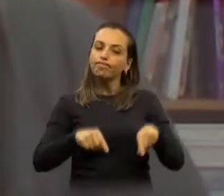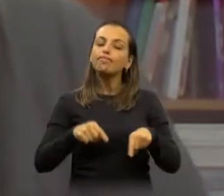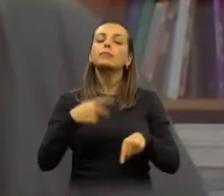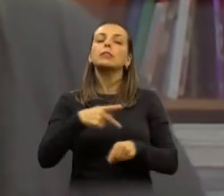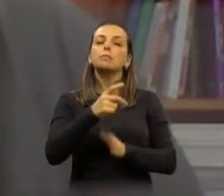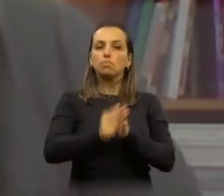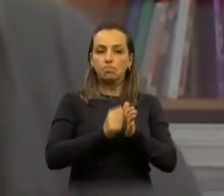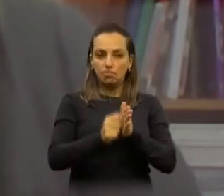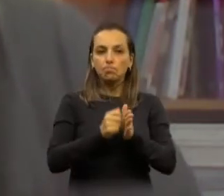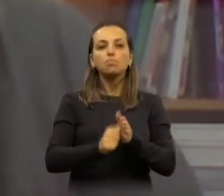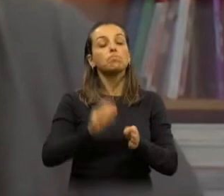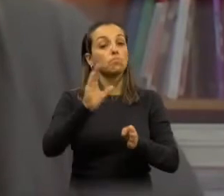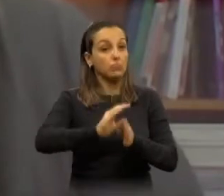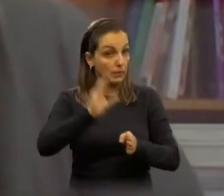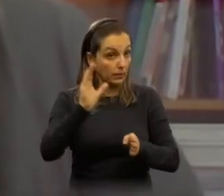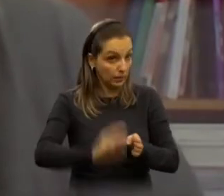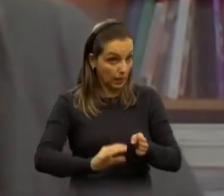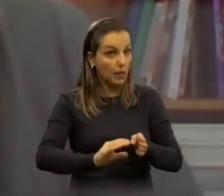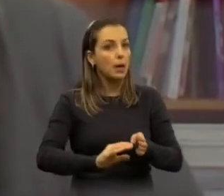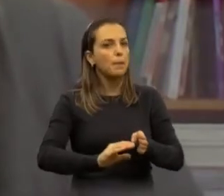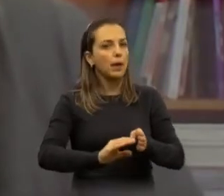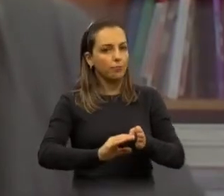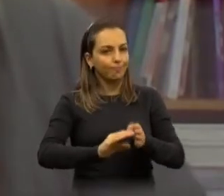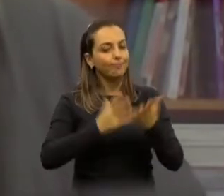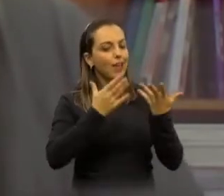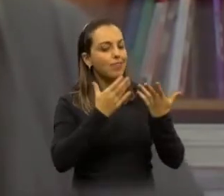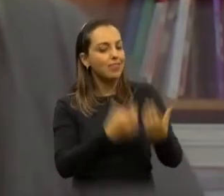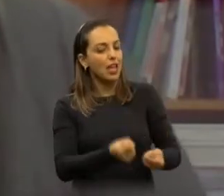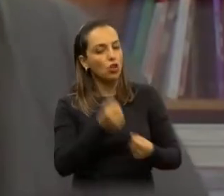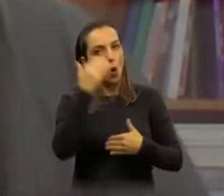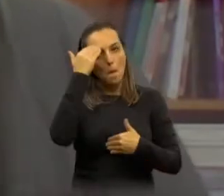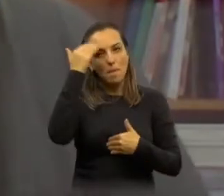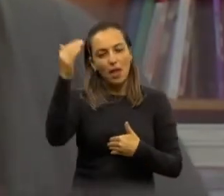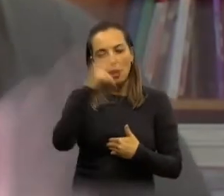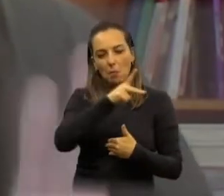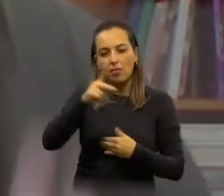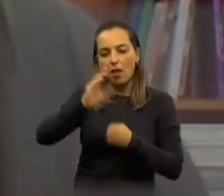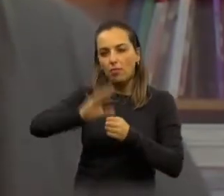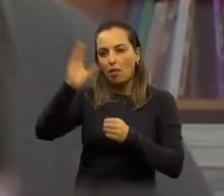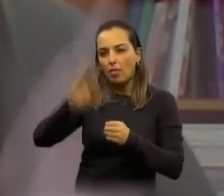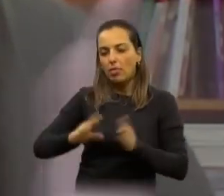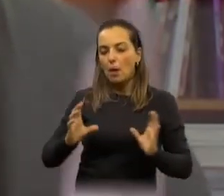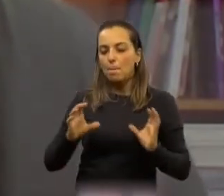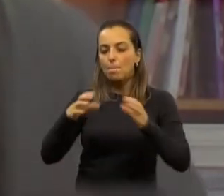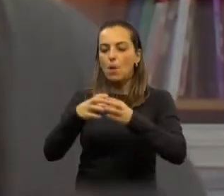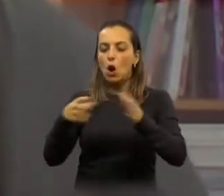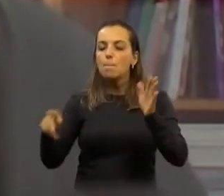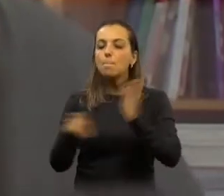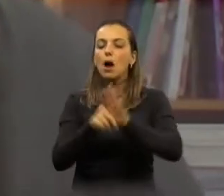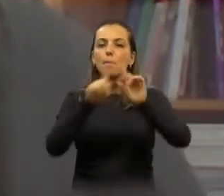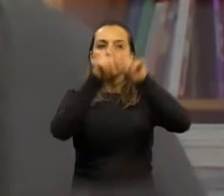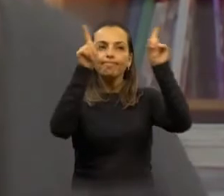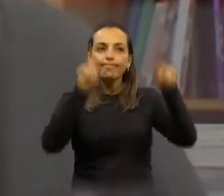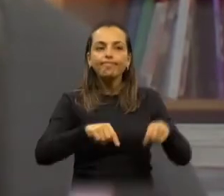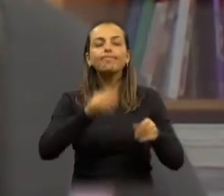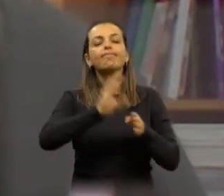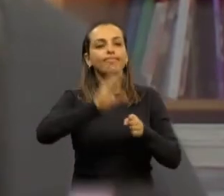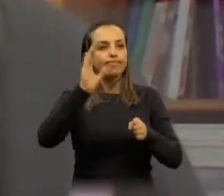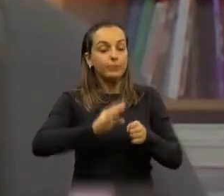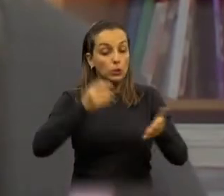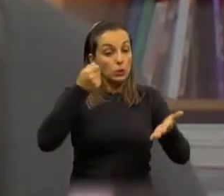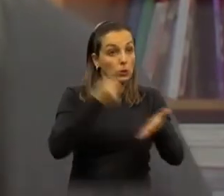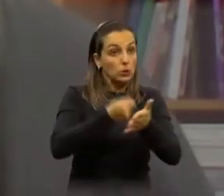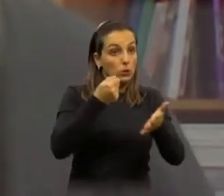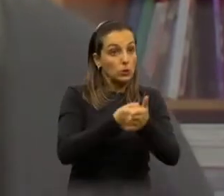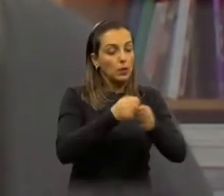municipais. E a Câmara Municipal, queria agradecer aqui o Boi, nosso presidente, toda a sua equipe, os servidores da casa que se